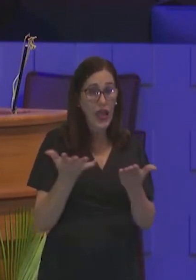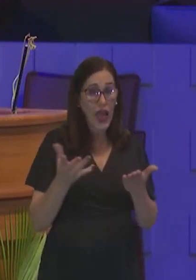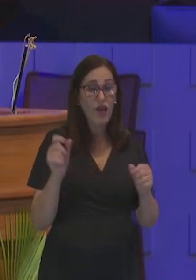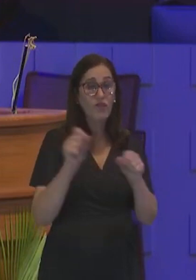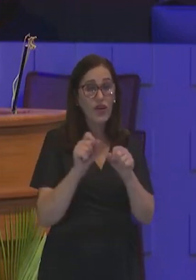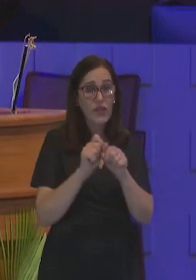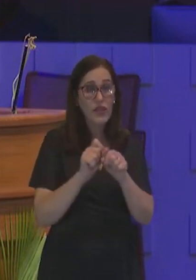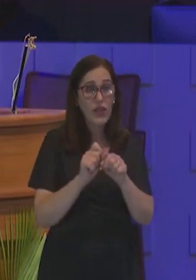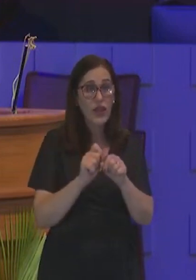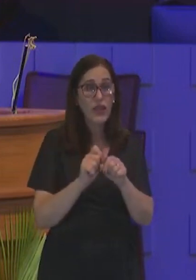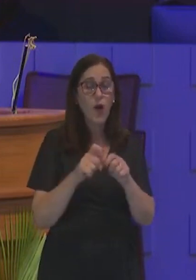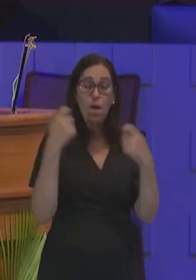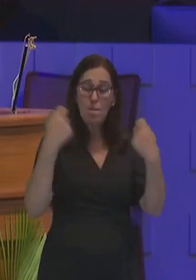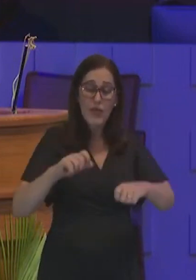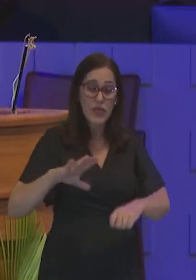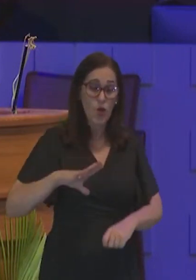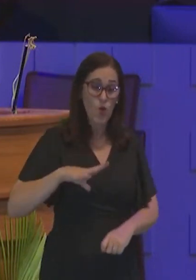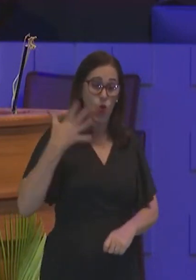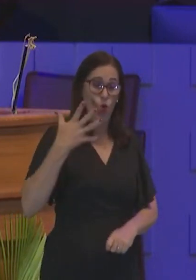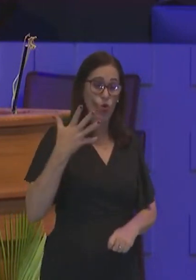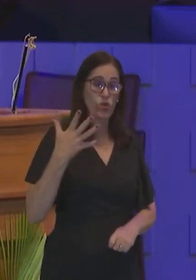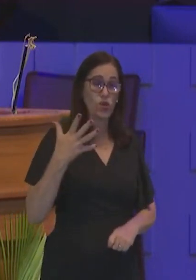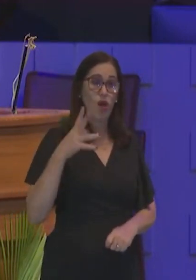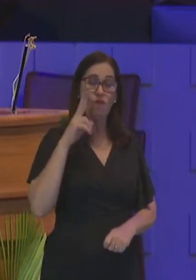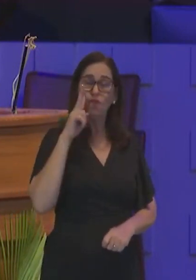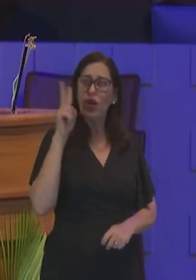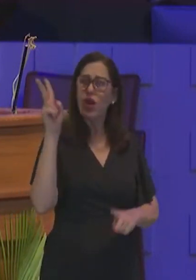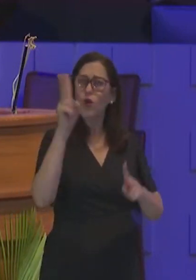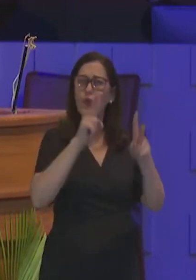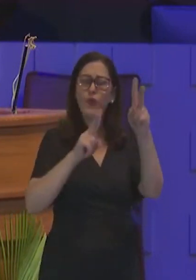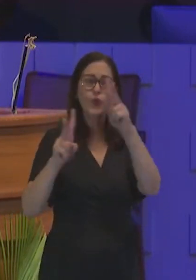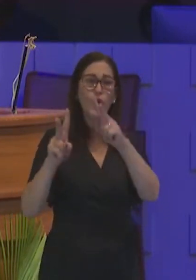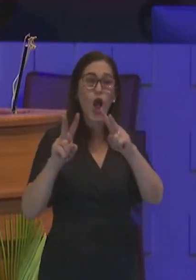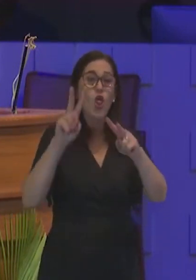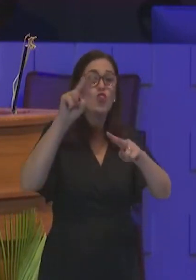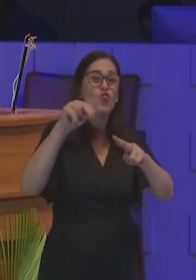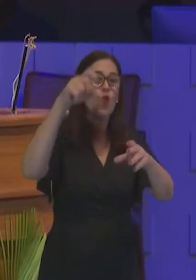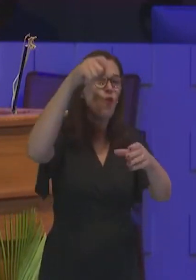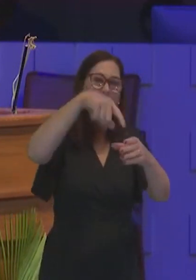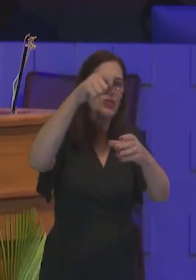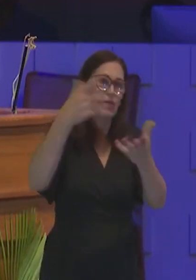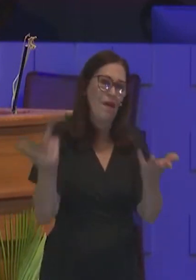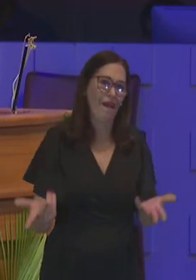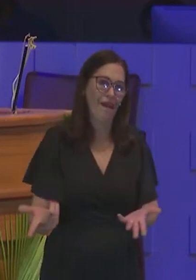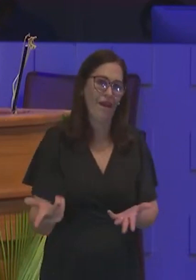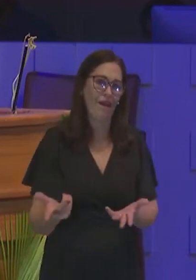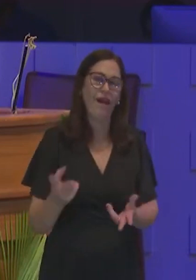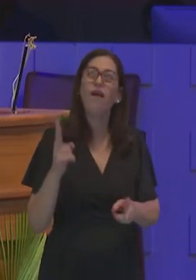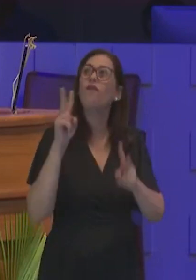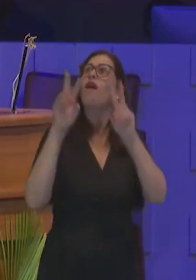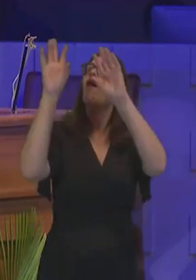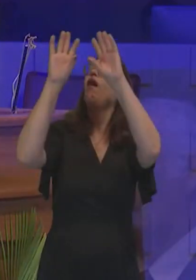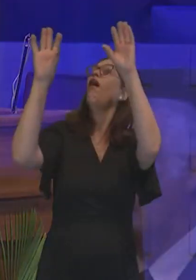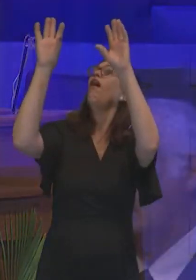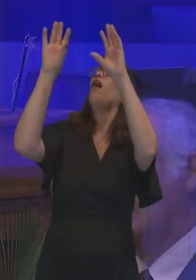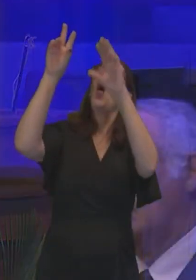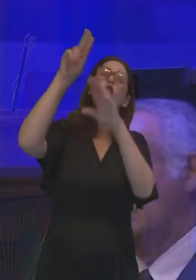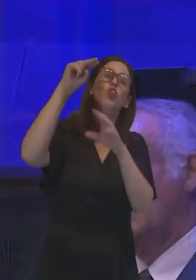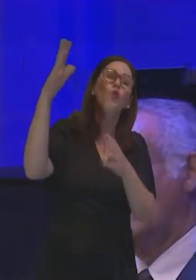Sejam corajosos. Quem observa o vento nunca semeará, e o que olha para as nuvens